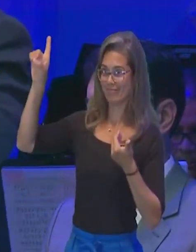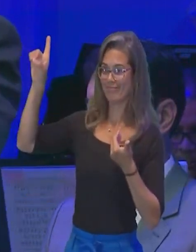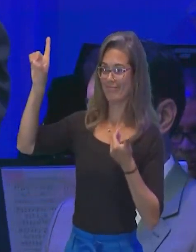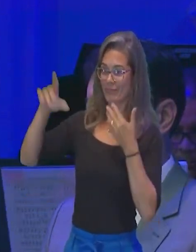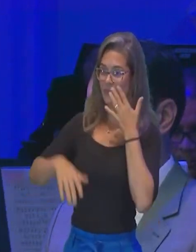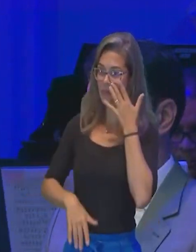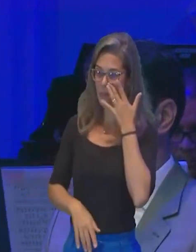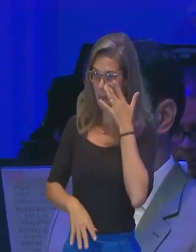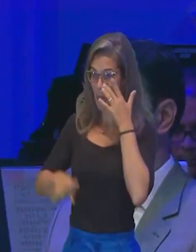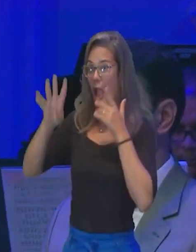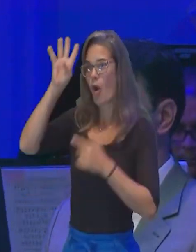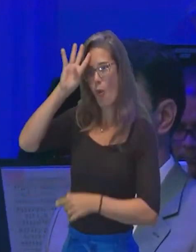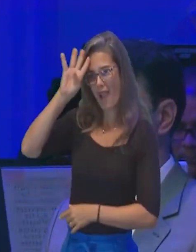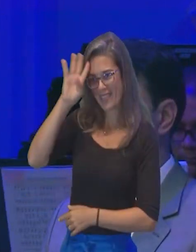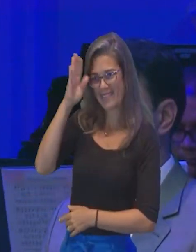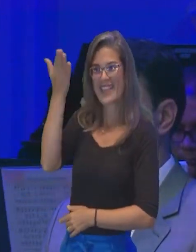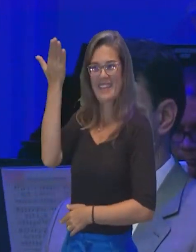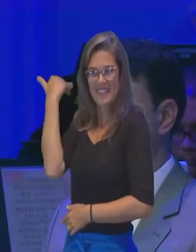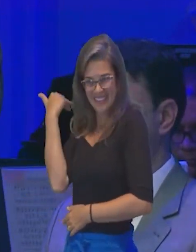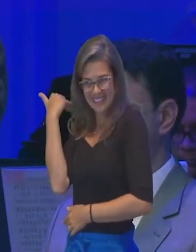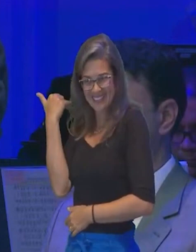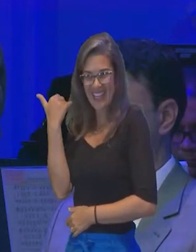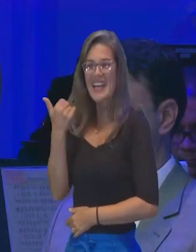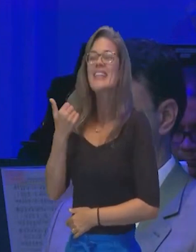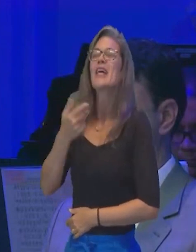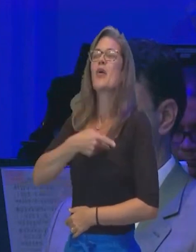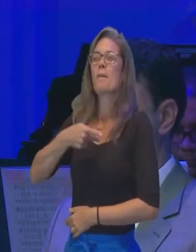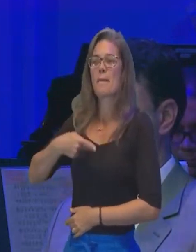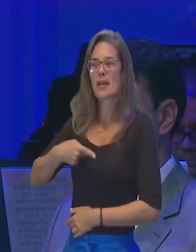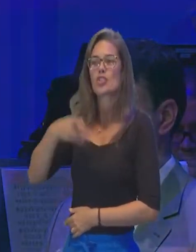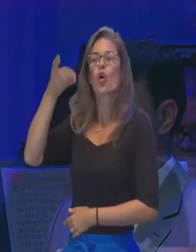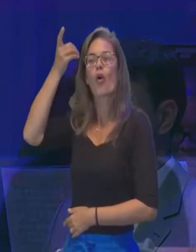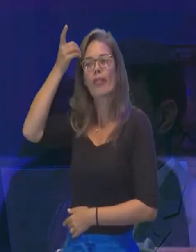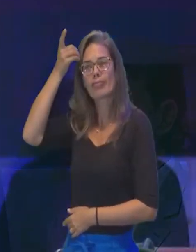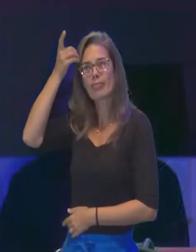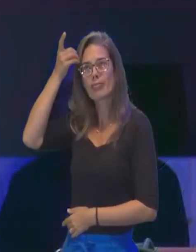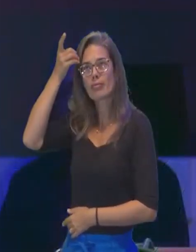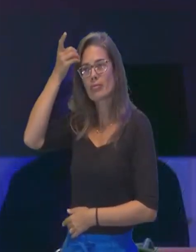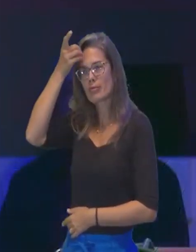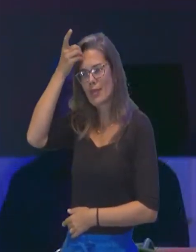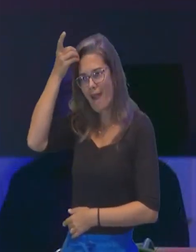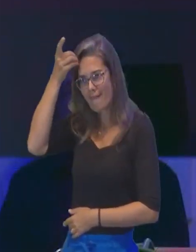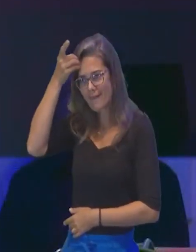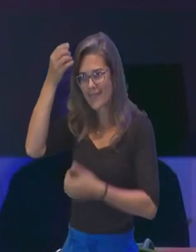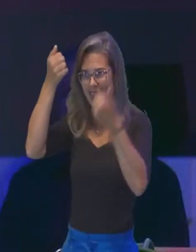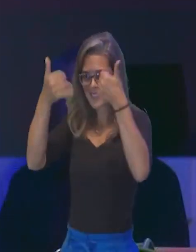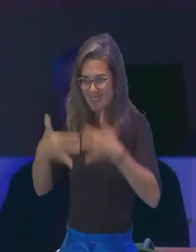Davi falou na quarta-feira sobre esta mulher aqui, Jezabel, a sua influência